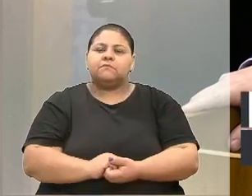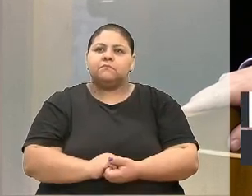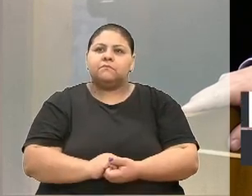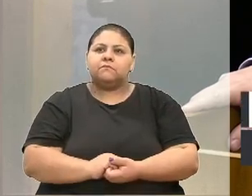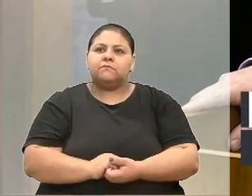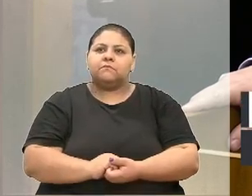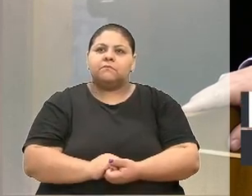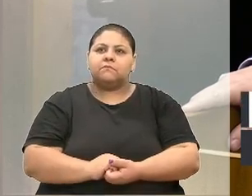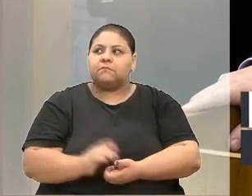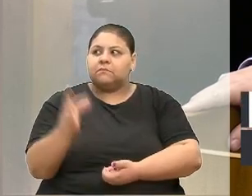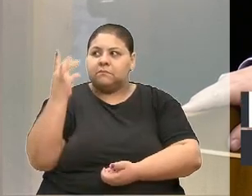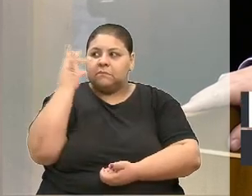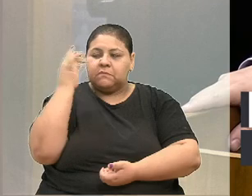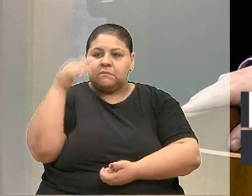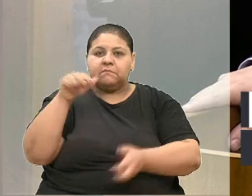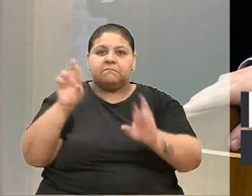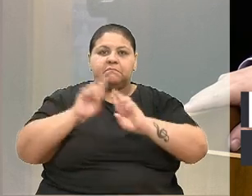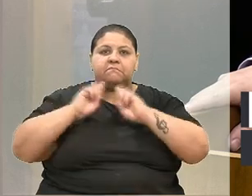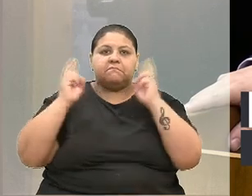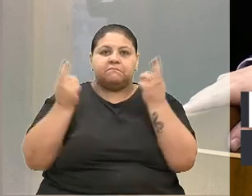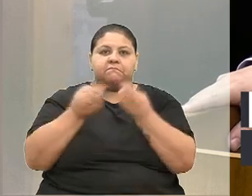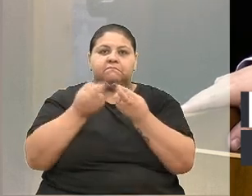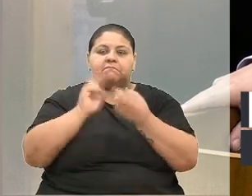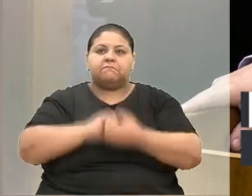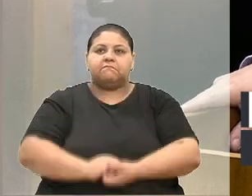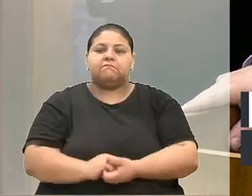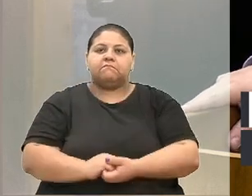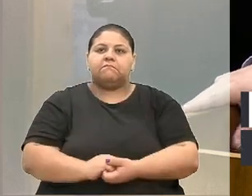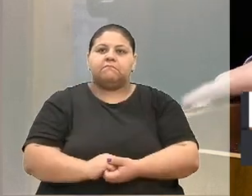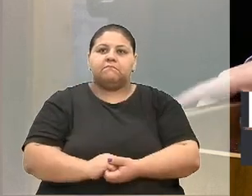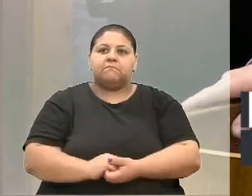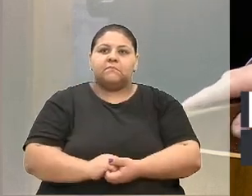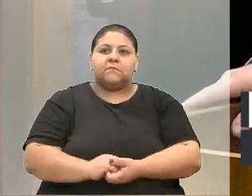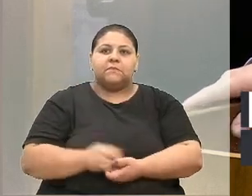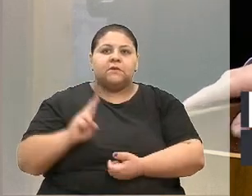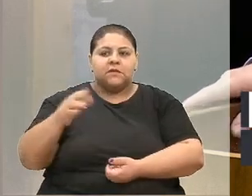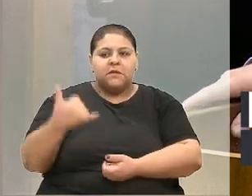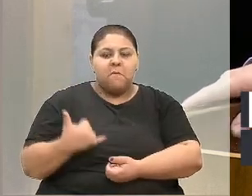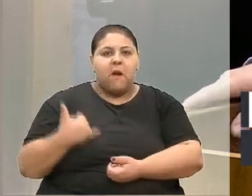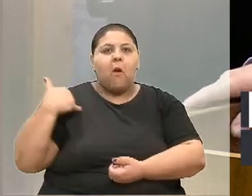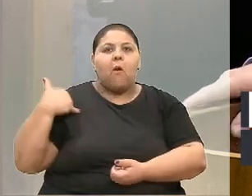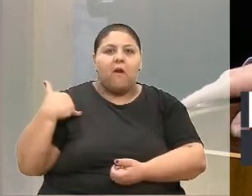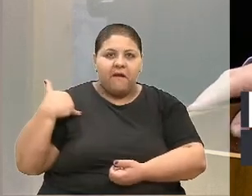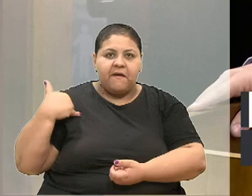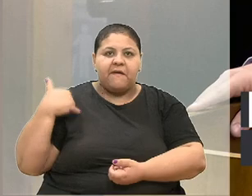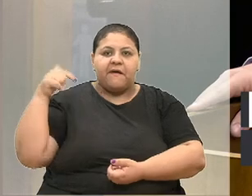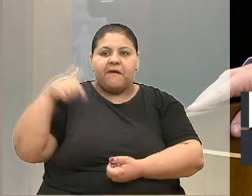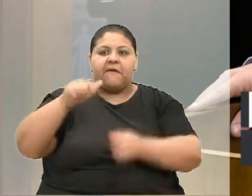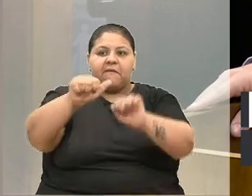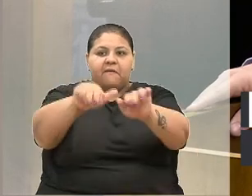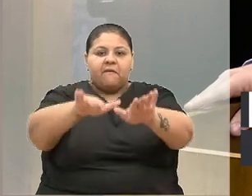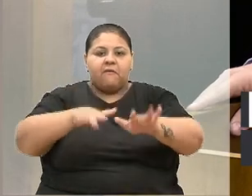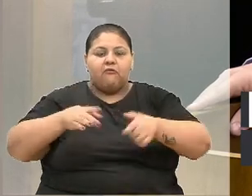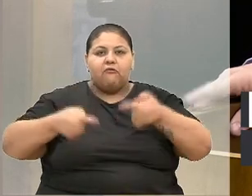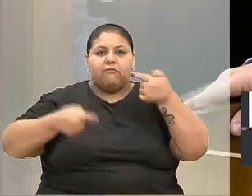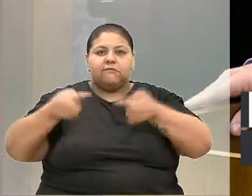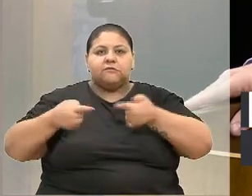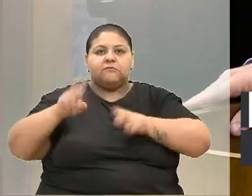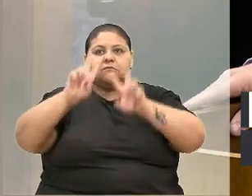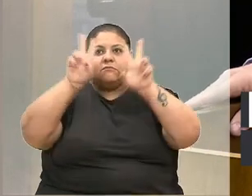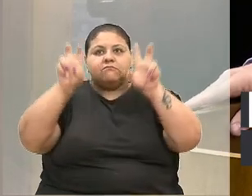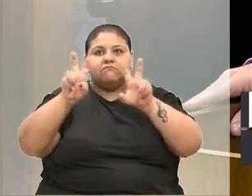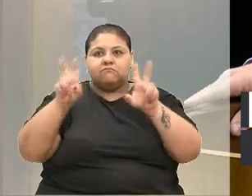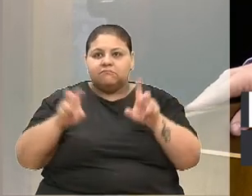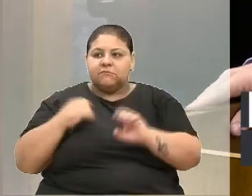todos presentes nesta sessão. É sempre uma honra estar nesse plenário e debater temas de